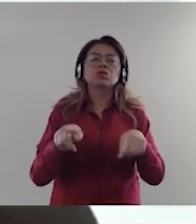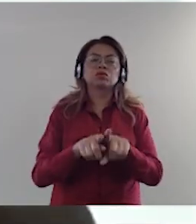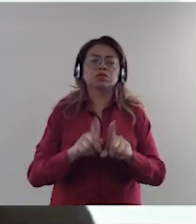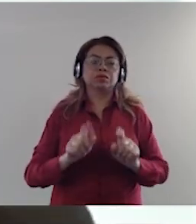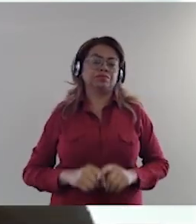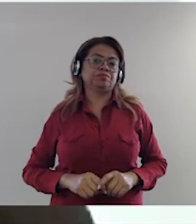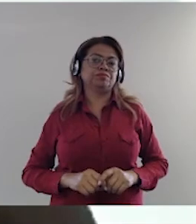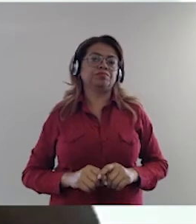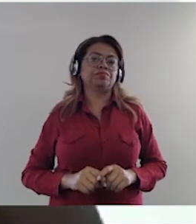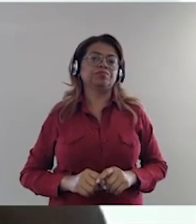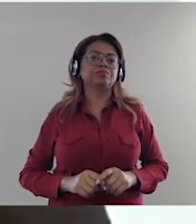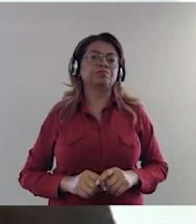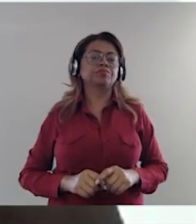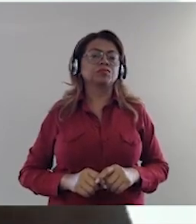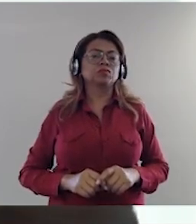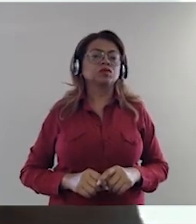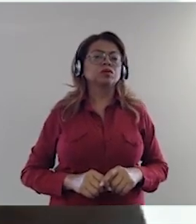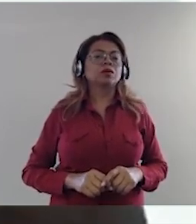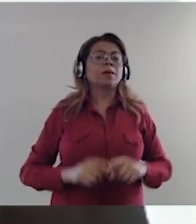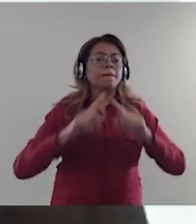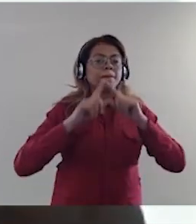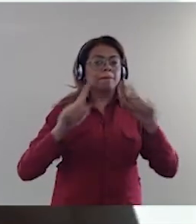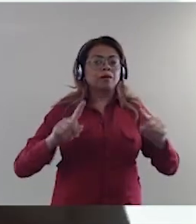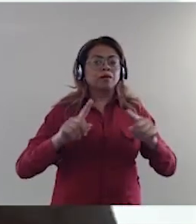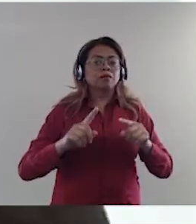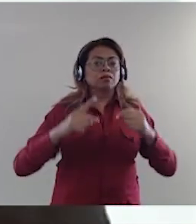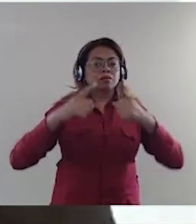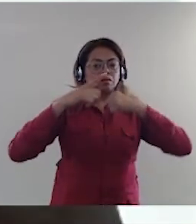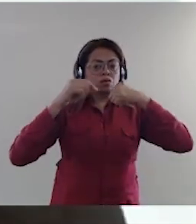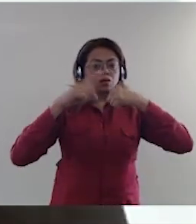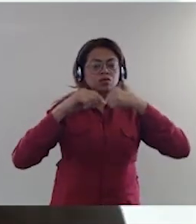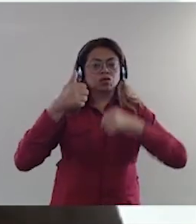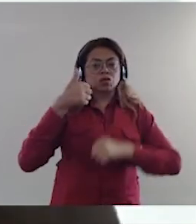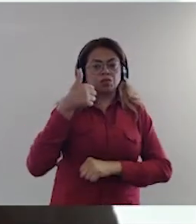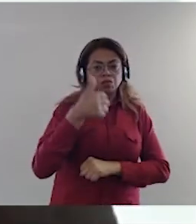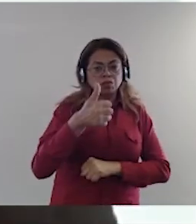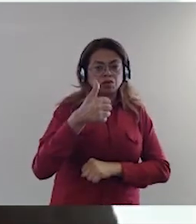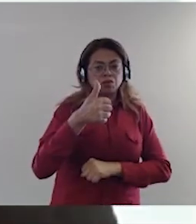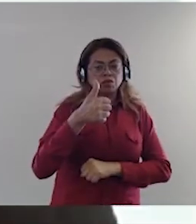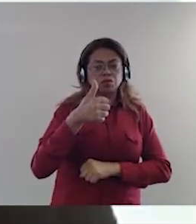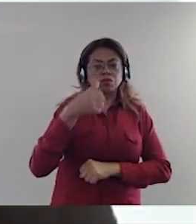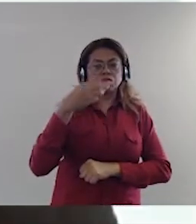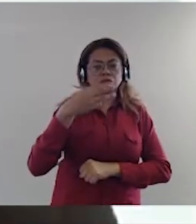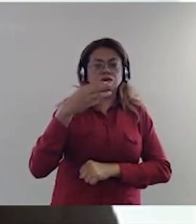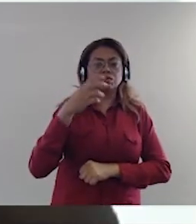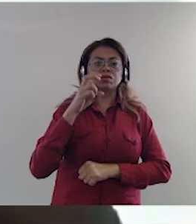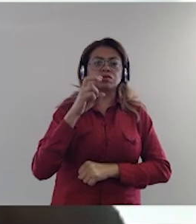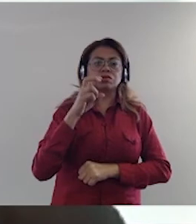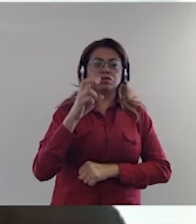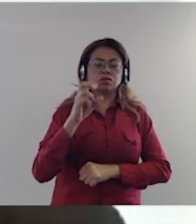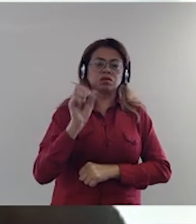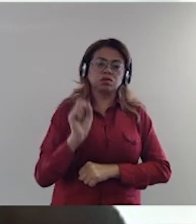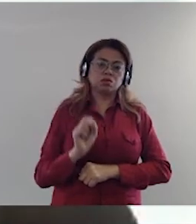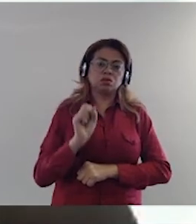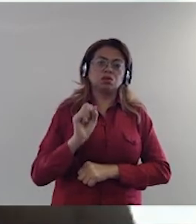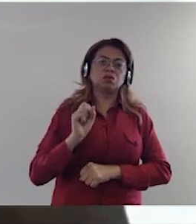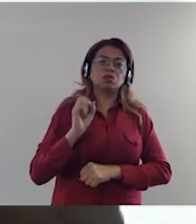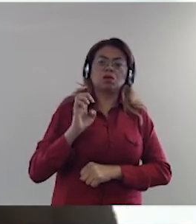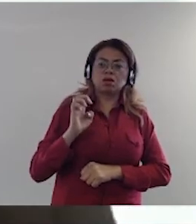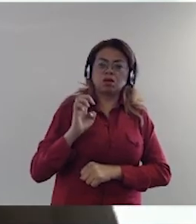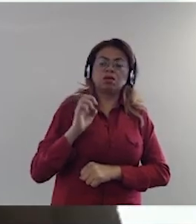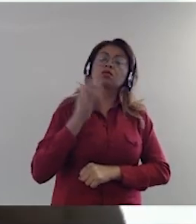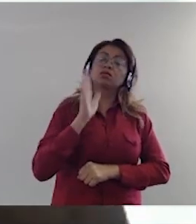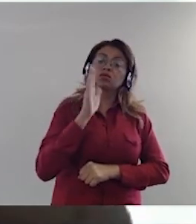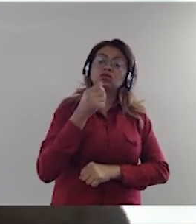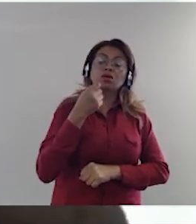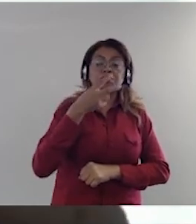Agora, o artigo 1358Q já previa a possibilidade de